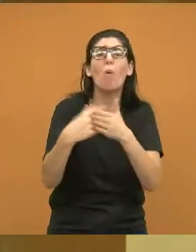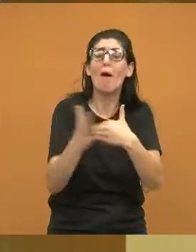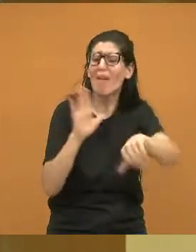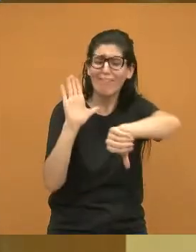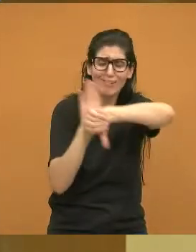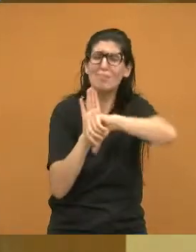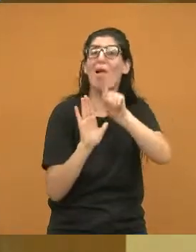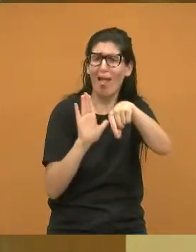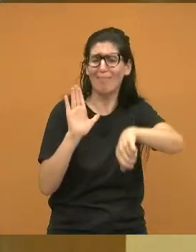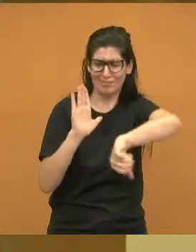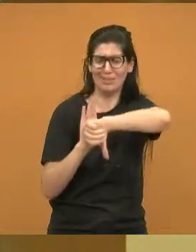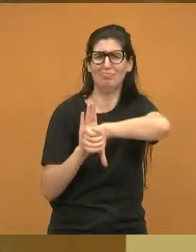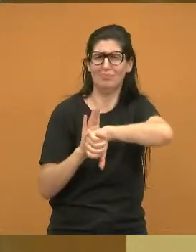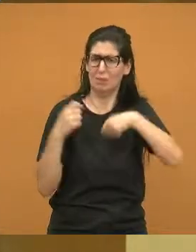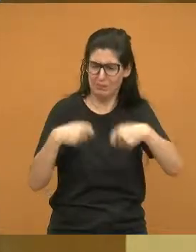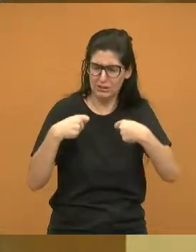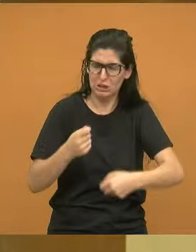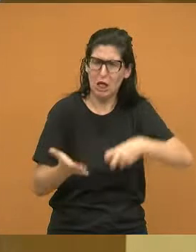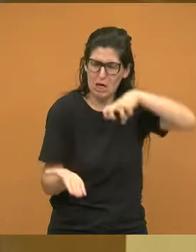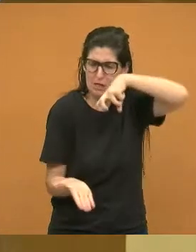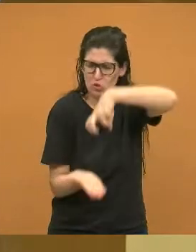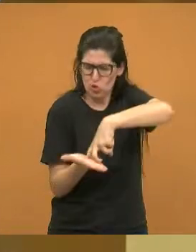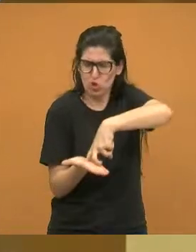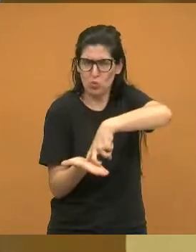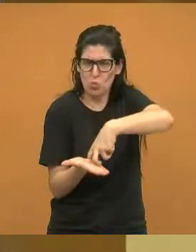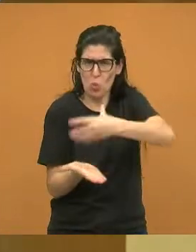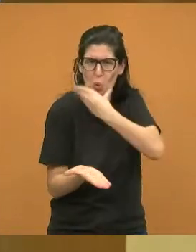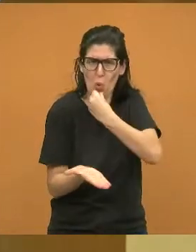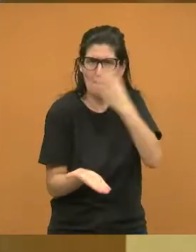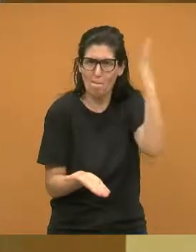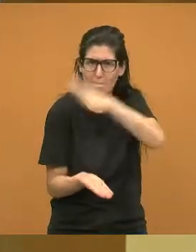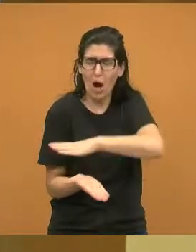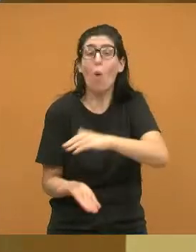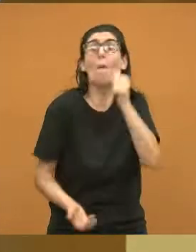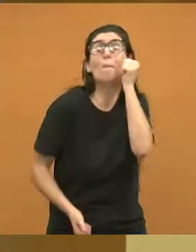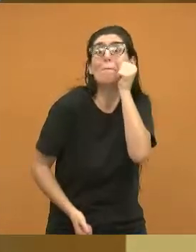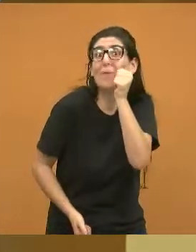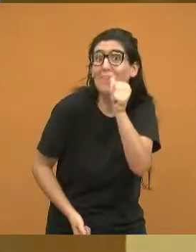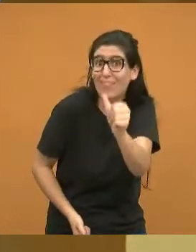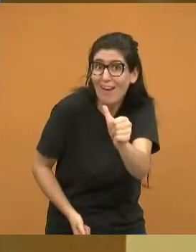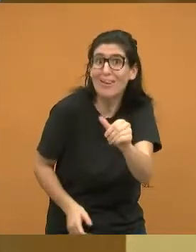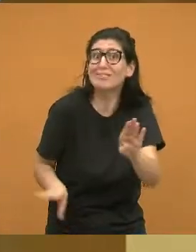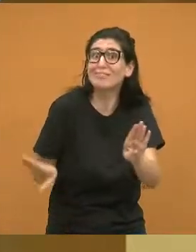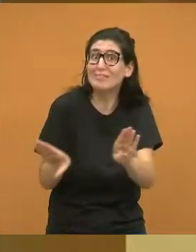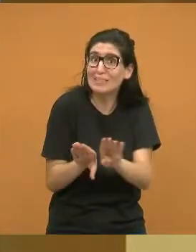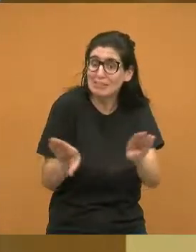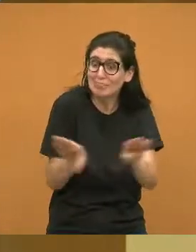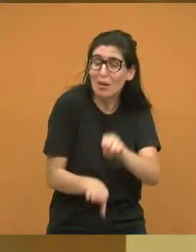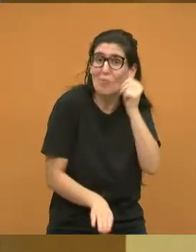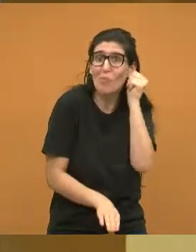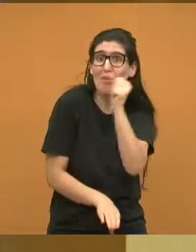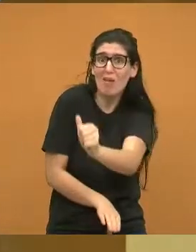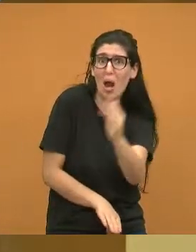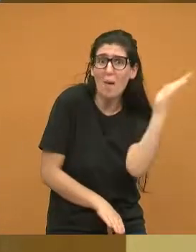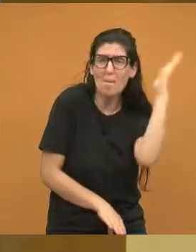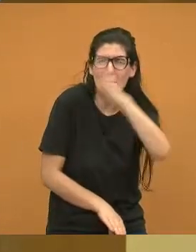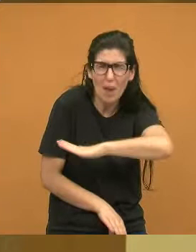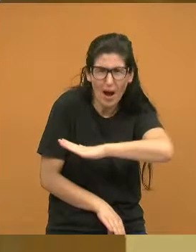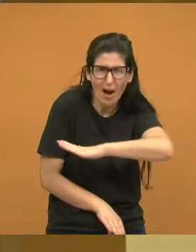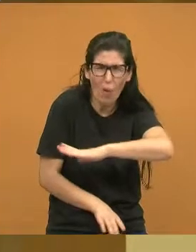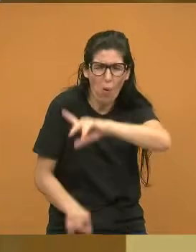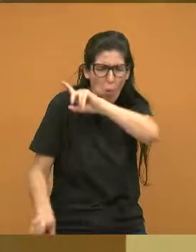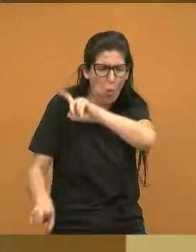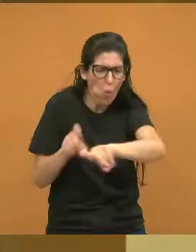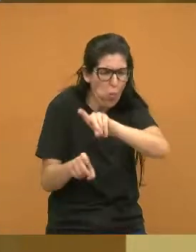Estado pena dura, para que isso não aconteça, para que a gente consiga diminuir a incidência dos crimes de